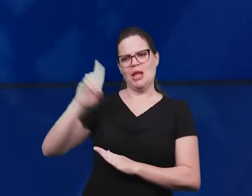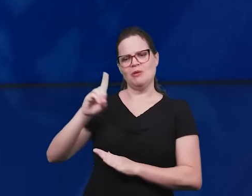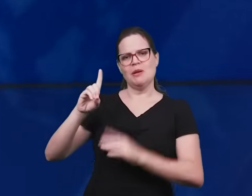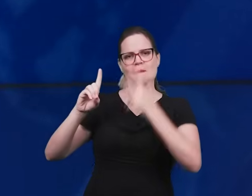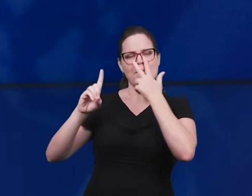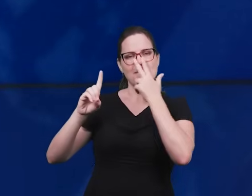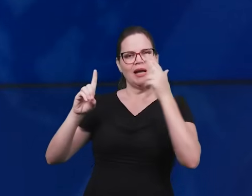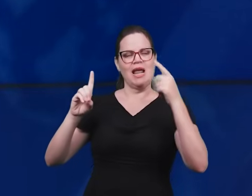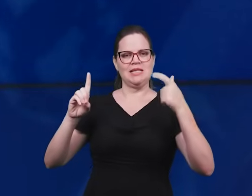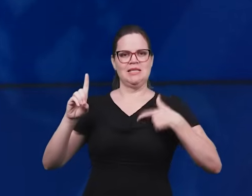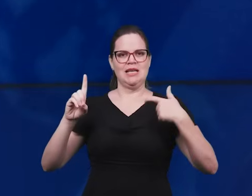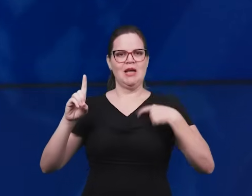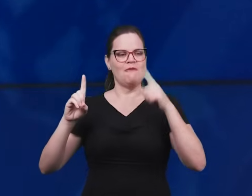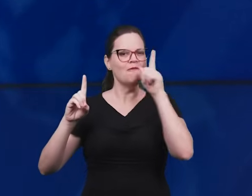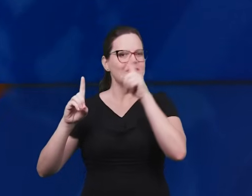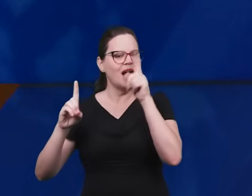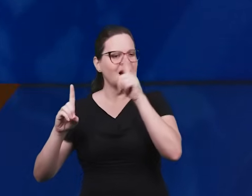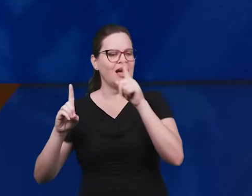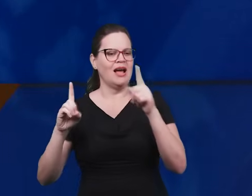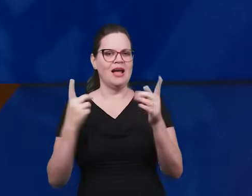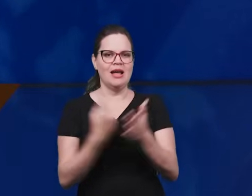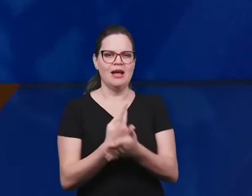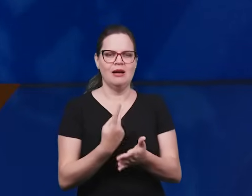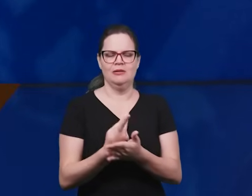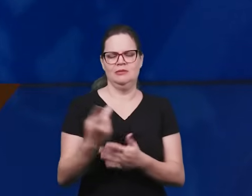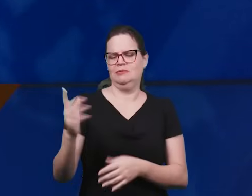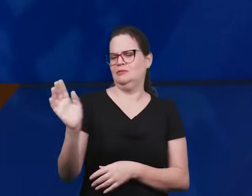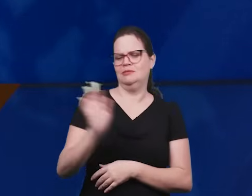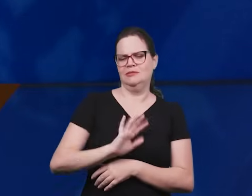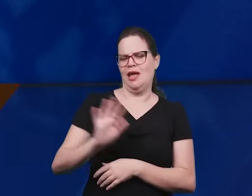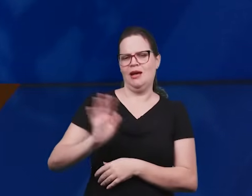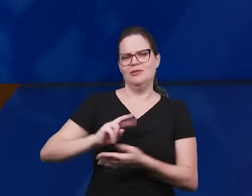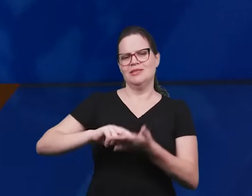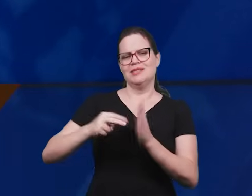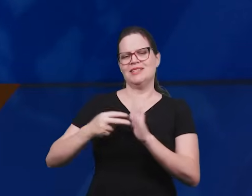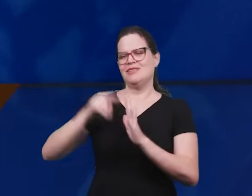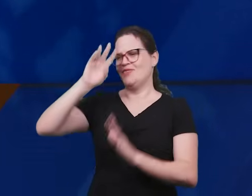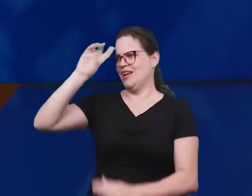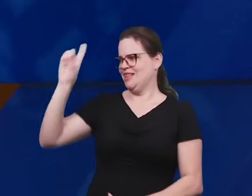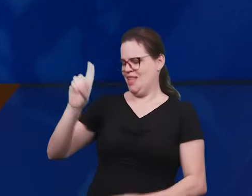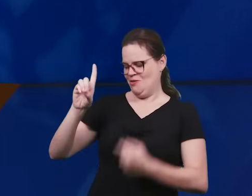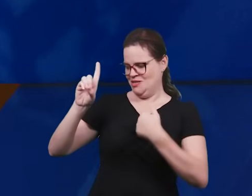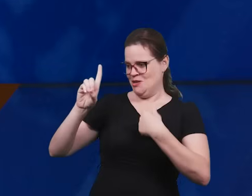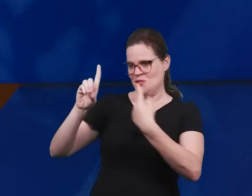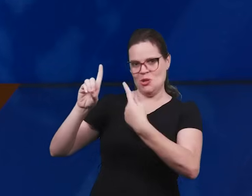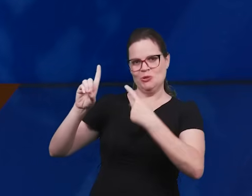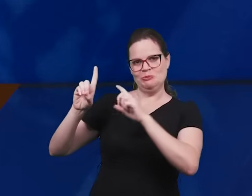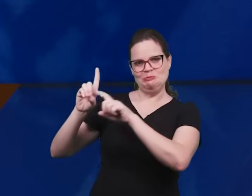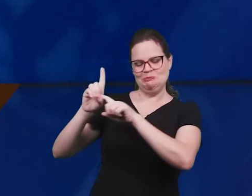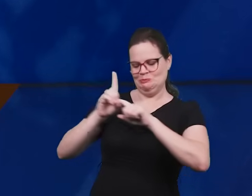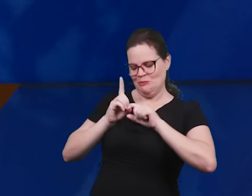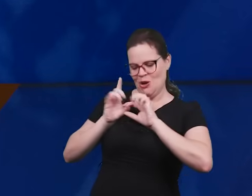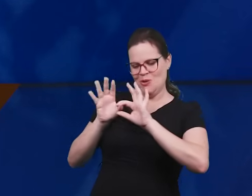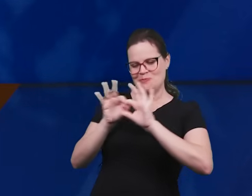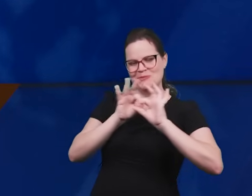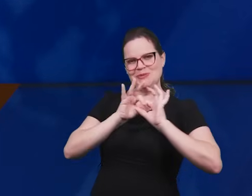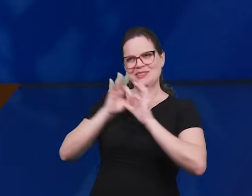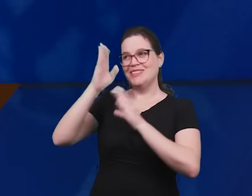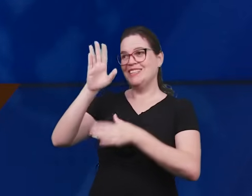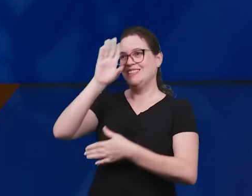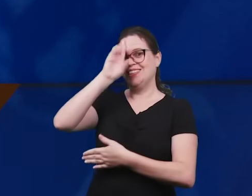não. Andar com Deus é ter plena comunhão com Ele e ser guiado por